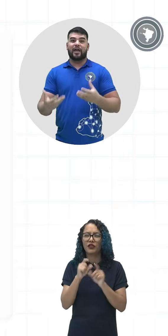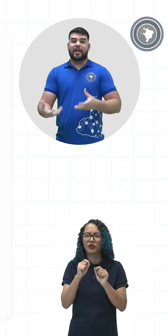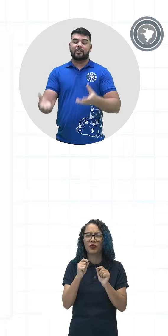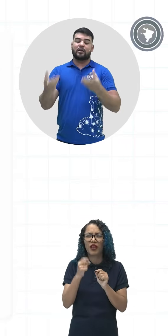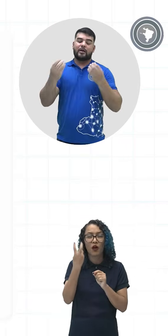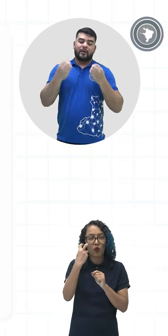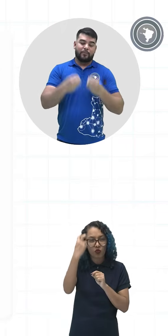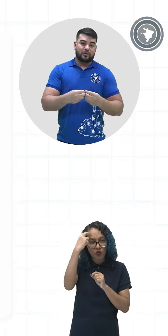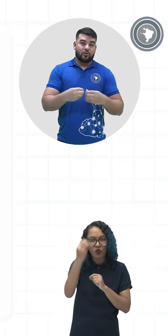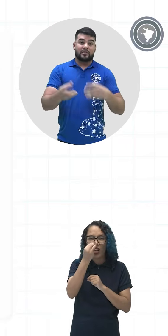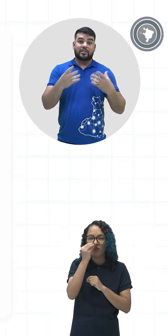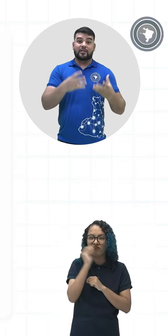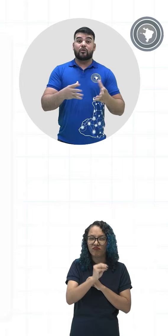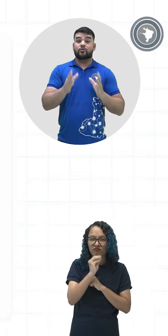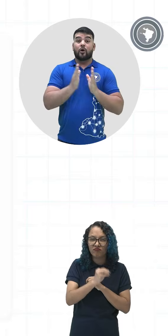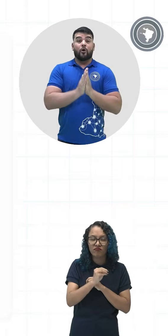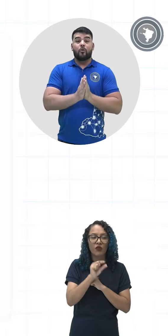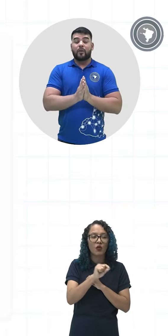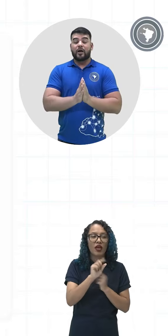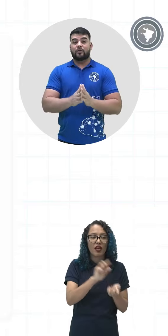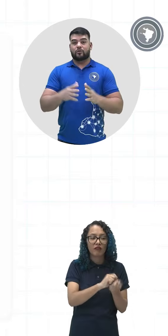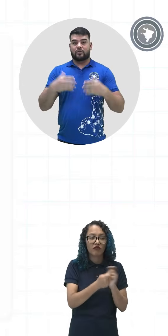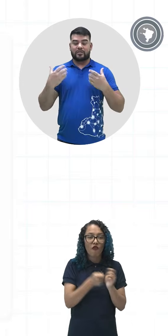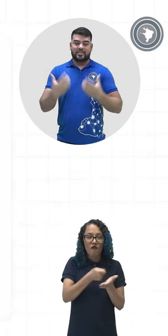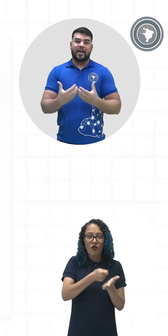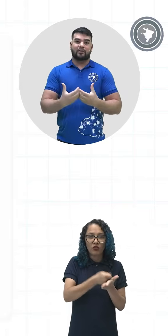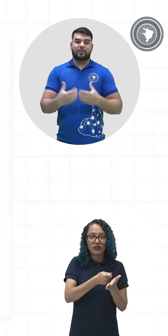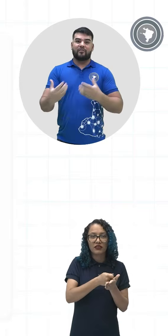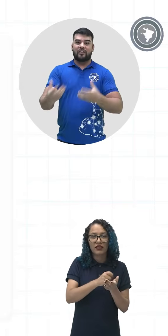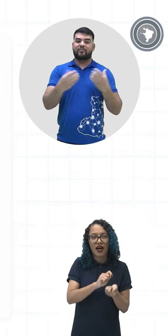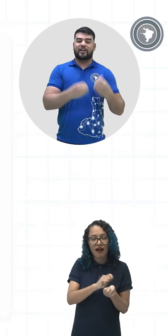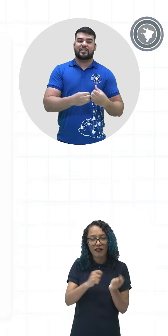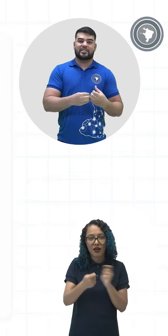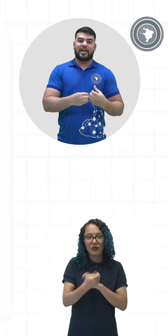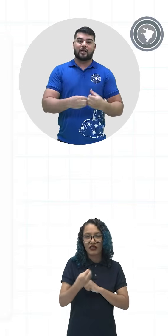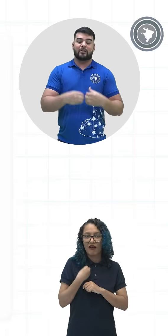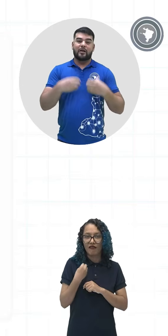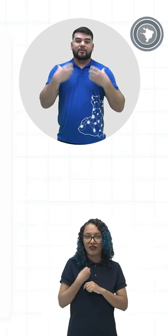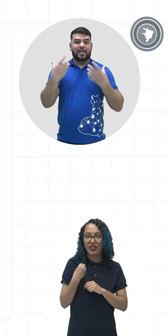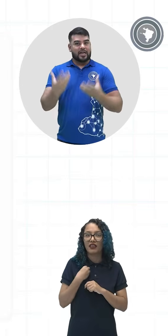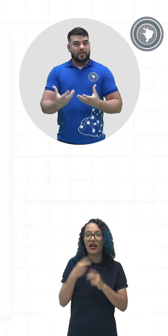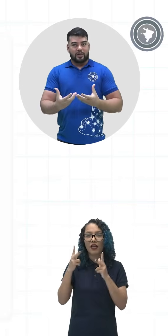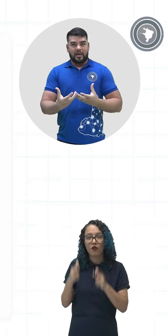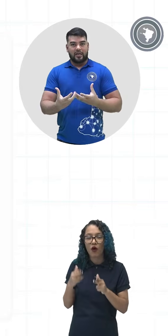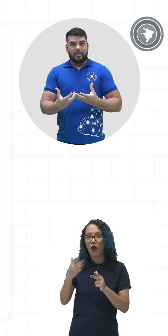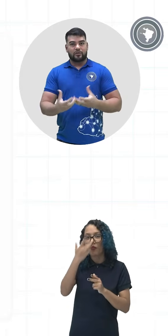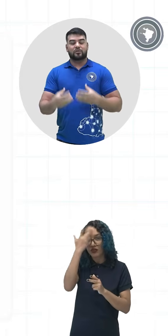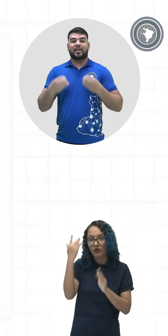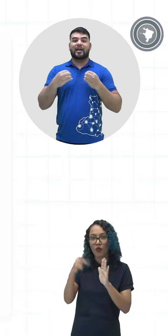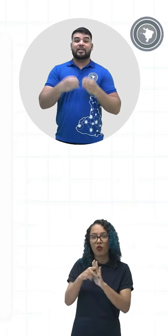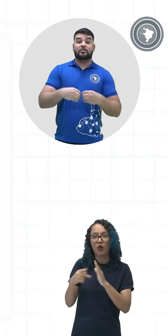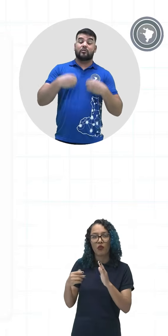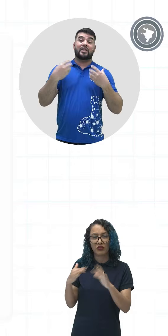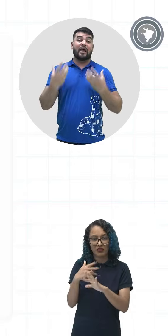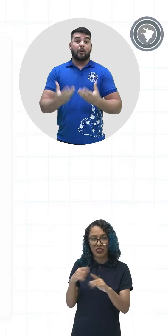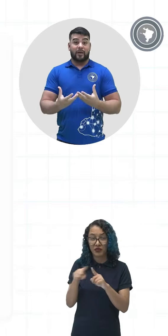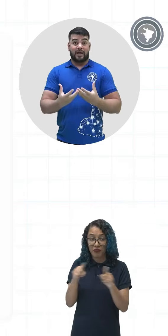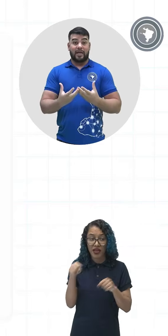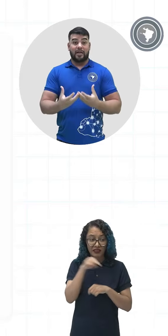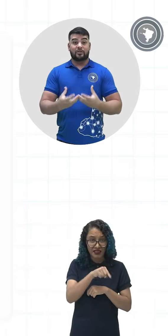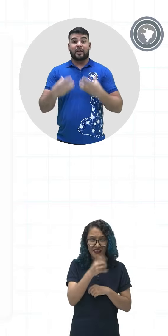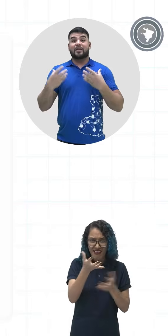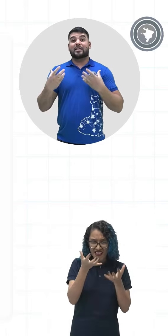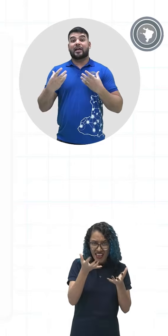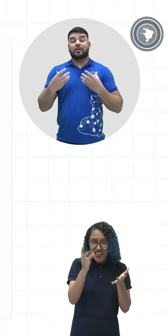deles, tornar eles pessoas, cidadãos urbanos, certo? Que vivem na cidade. Será que eles querem isso? Será que isso é o ideal